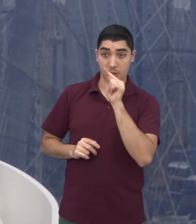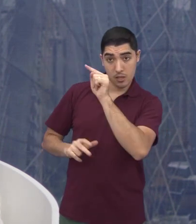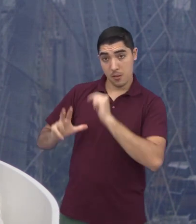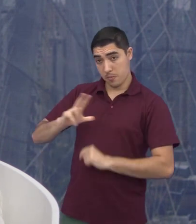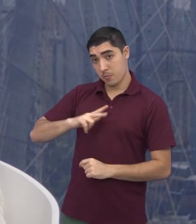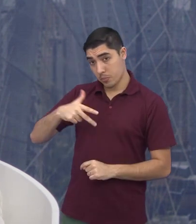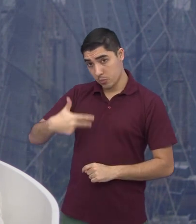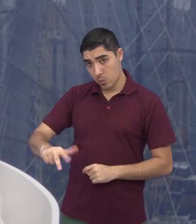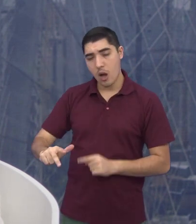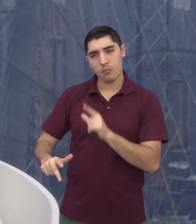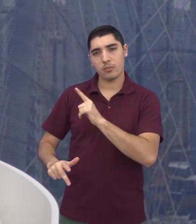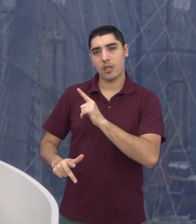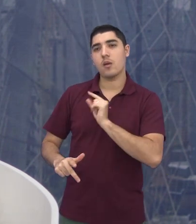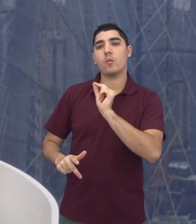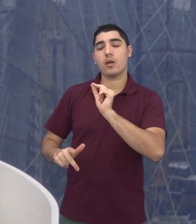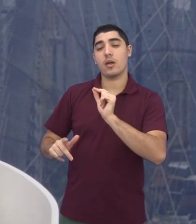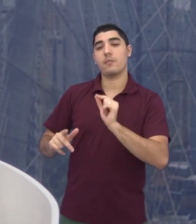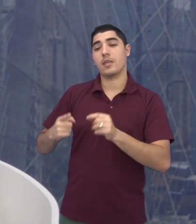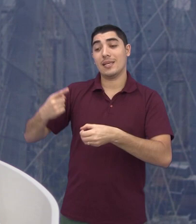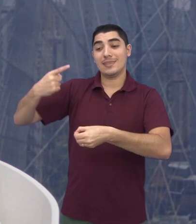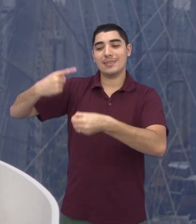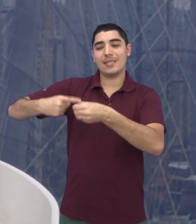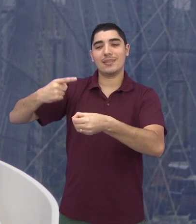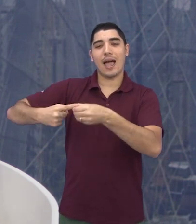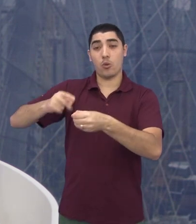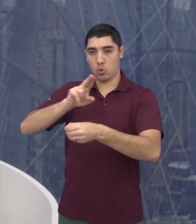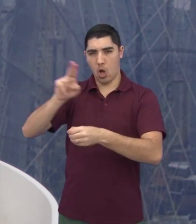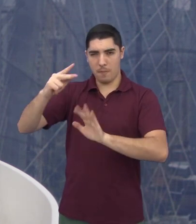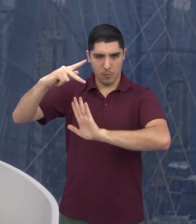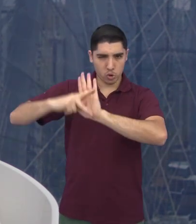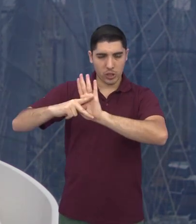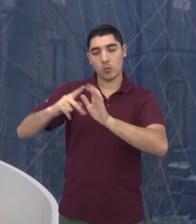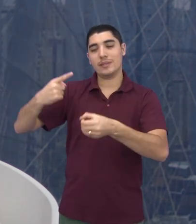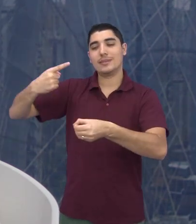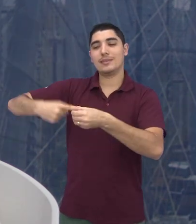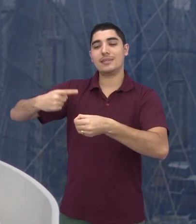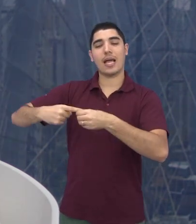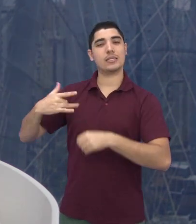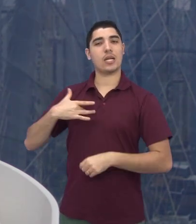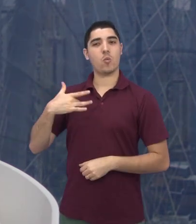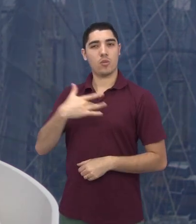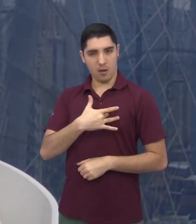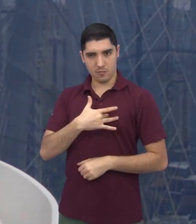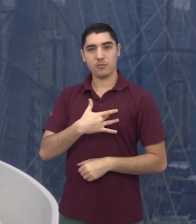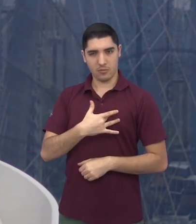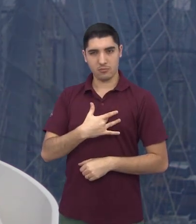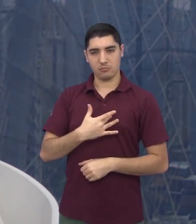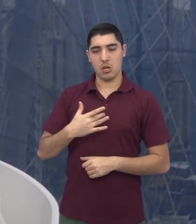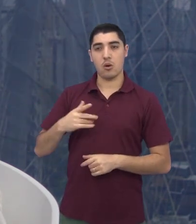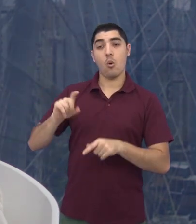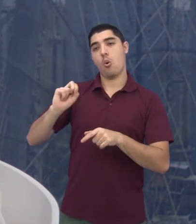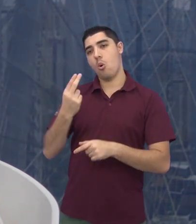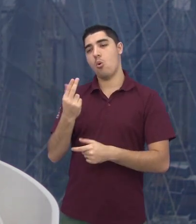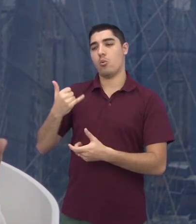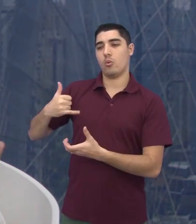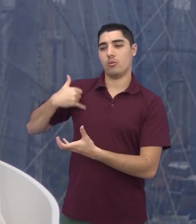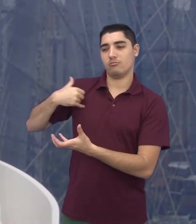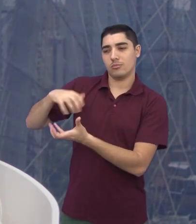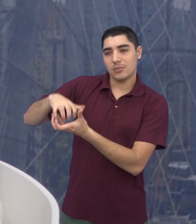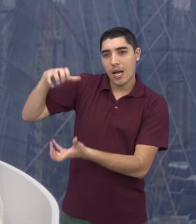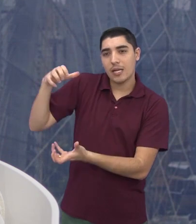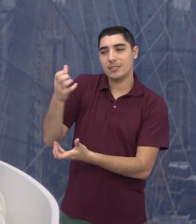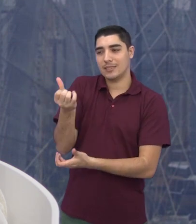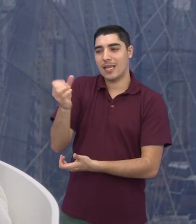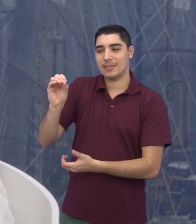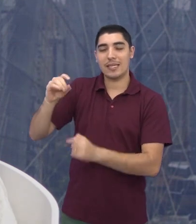Portugal tem um modelo que se chama Cidade Saudável, um programa Idoso Mais, né, 60